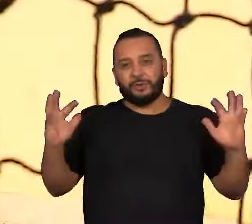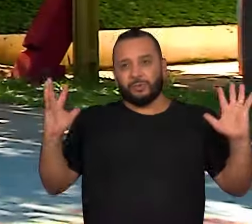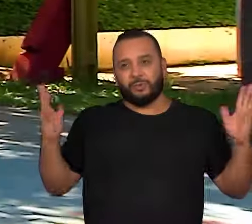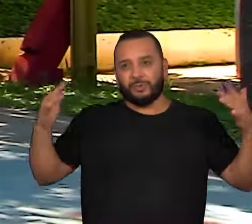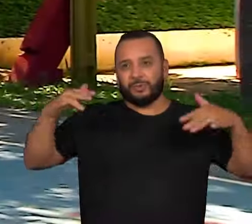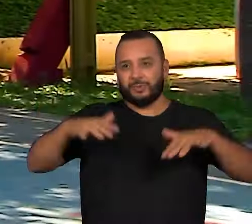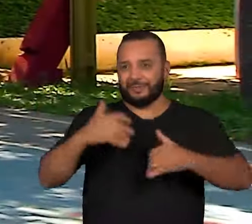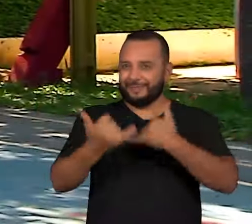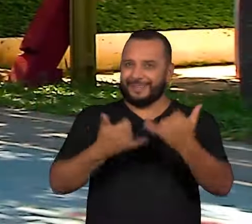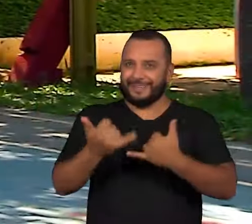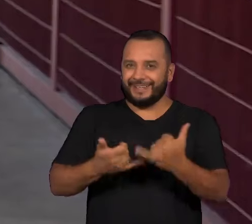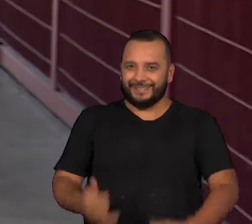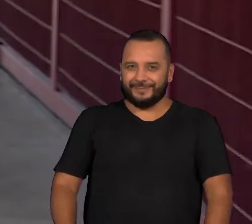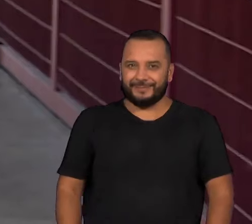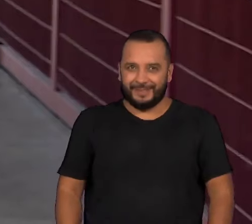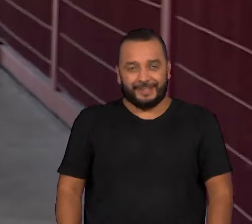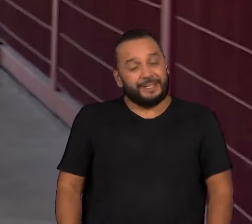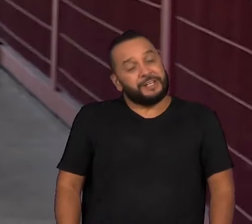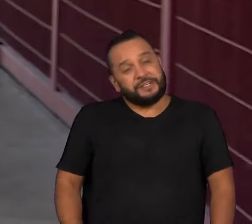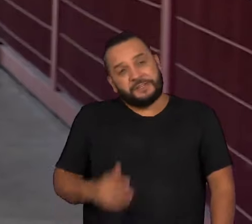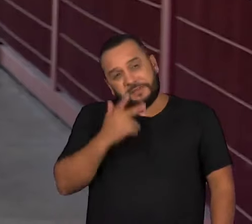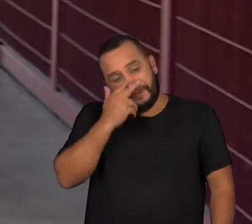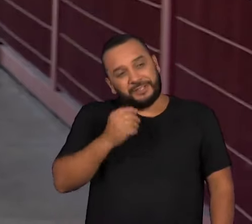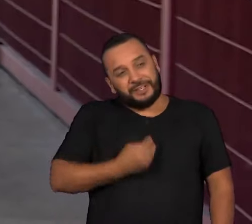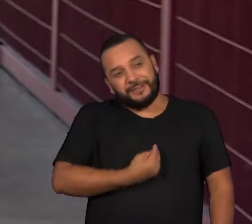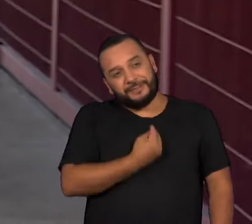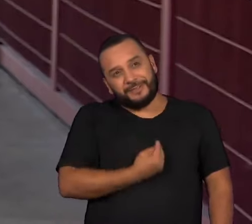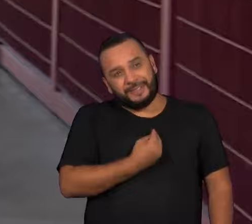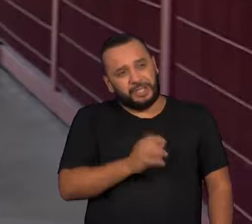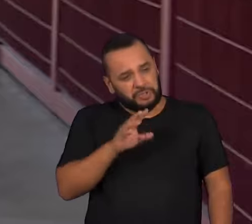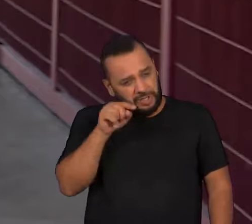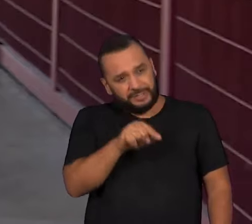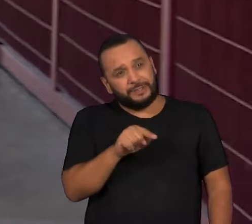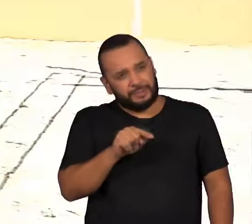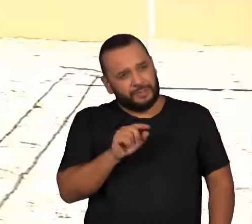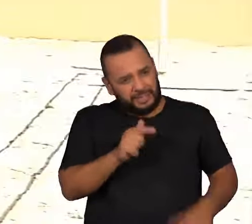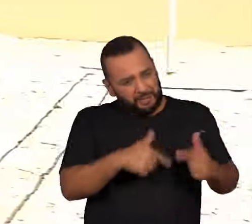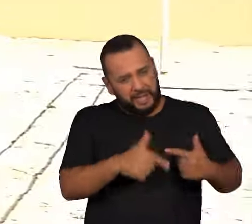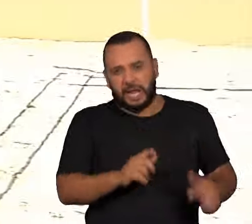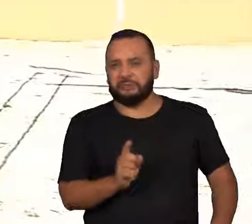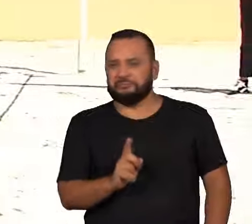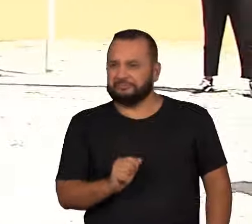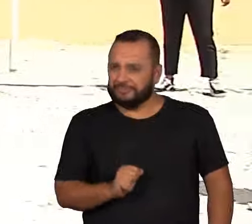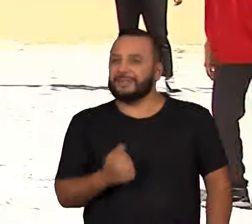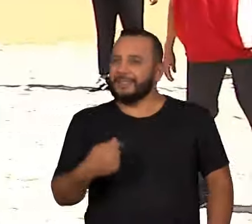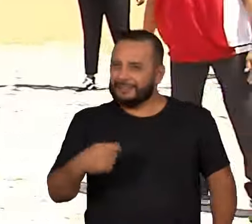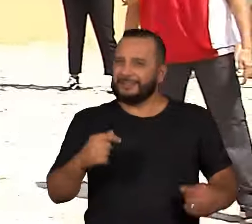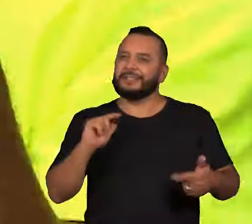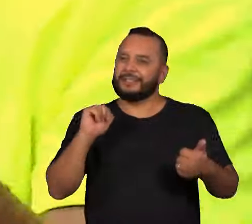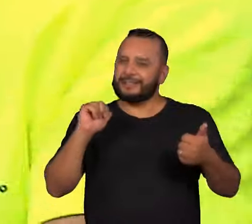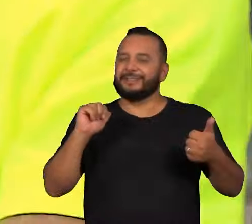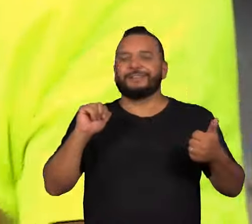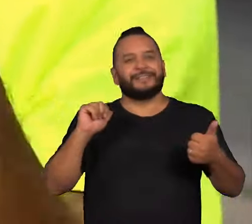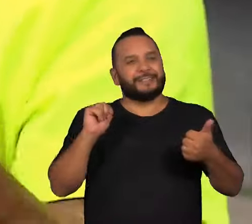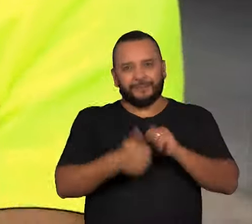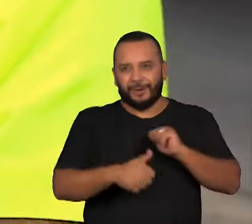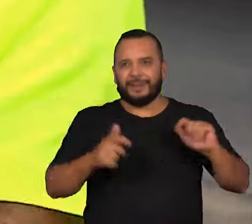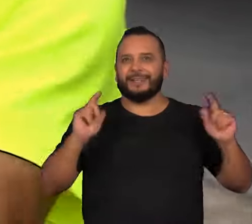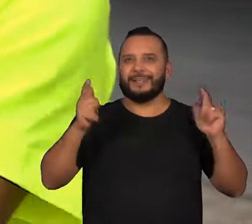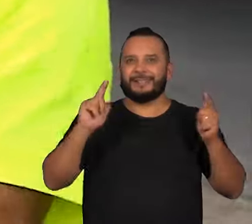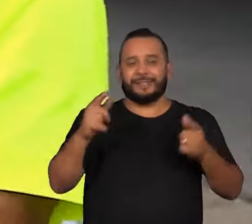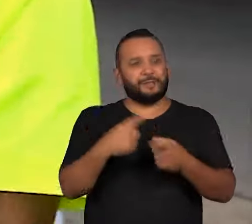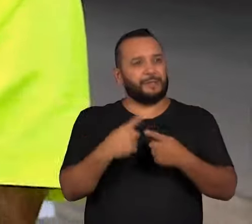brincar. Então eu acho que a vida da gente não é só isso, né? Não é só trabalhar. A gente tem que se dar conta que o tempo